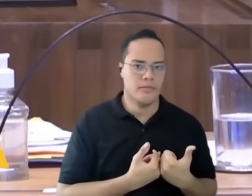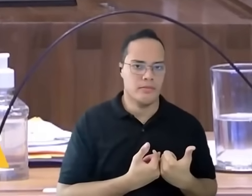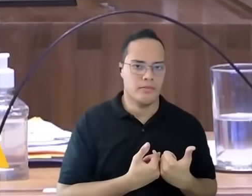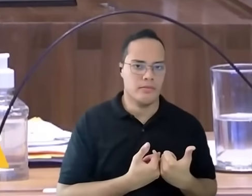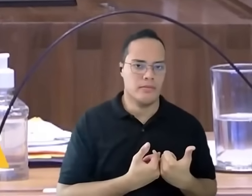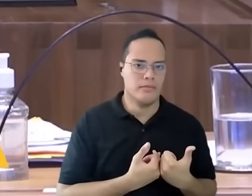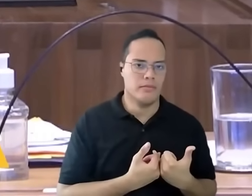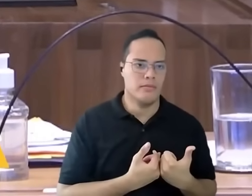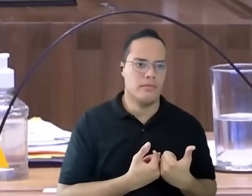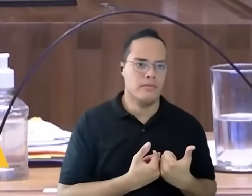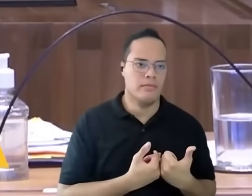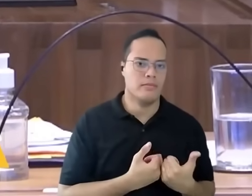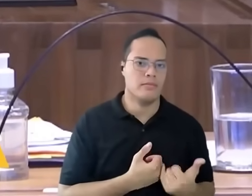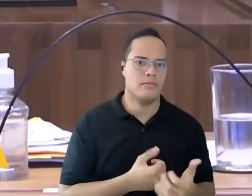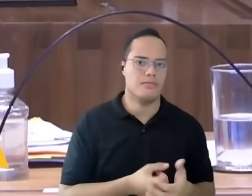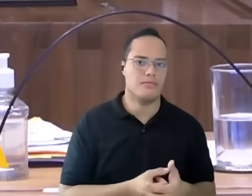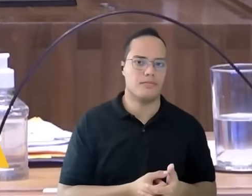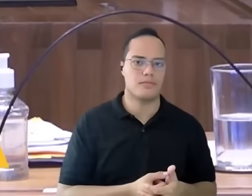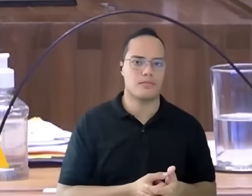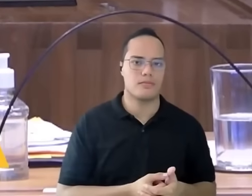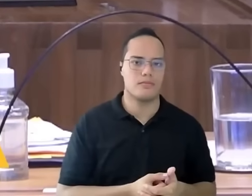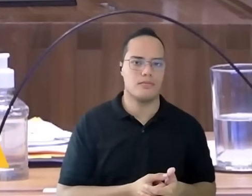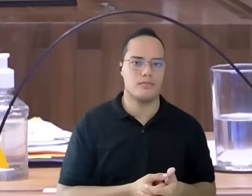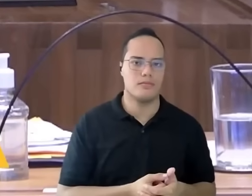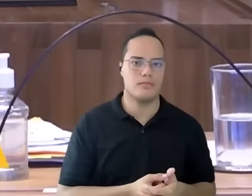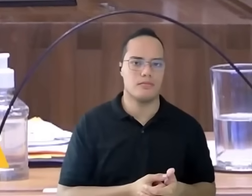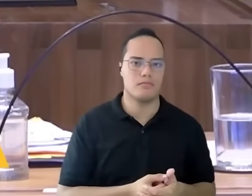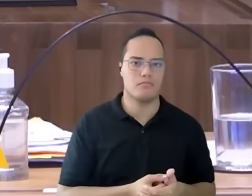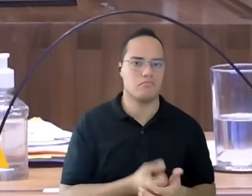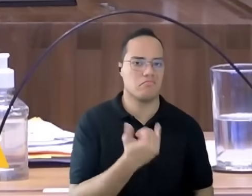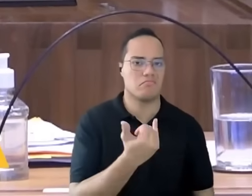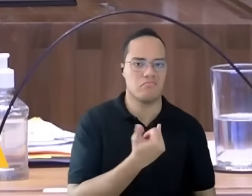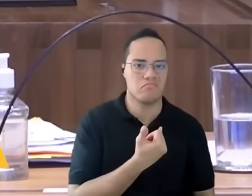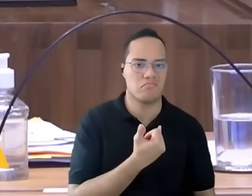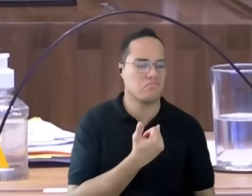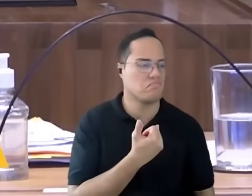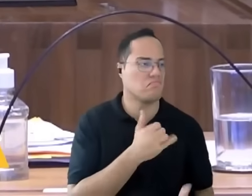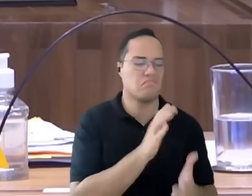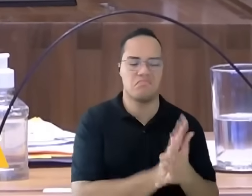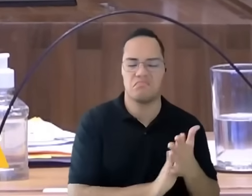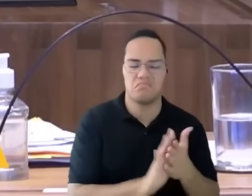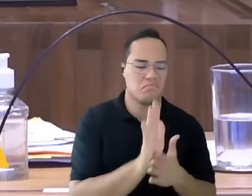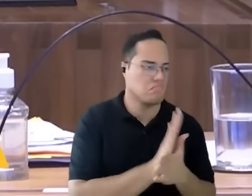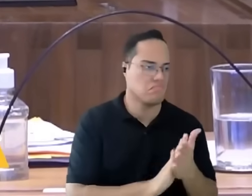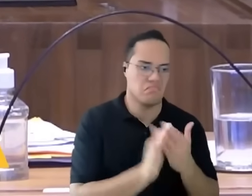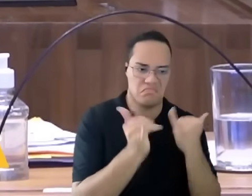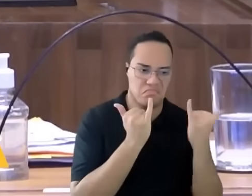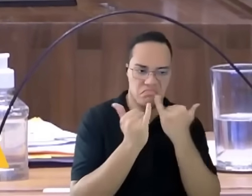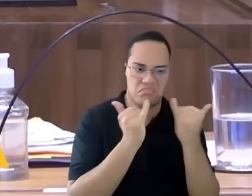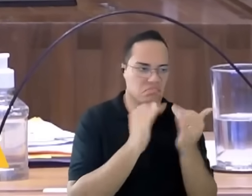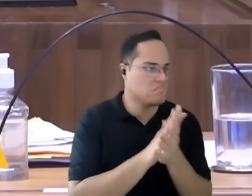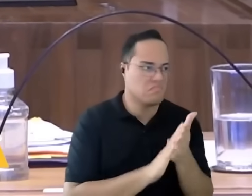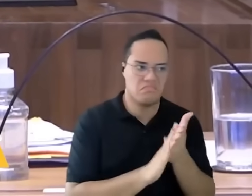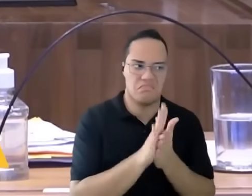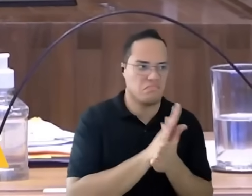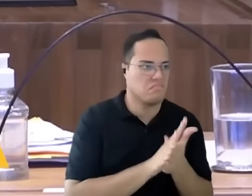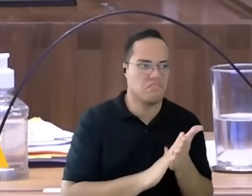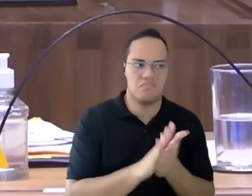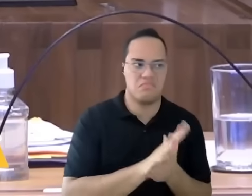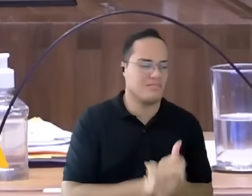Ministro eu não recebi nenhuma informação portanto eu não poderia repassar